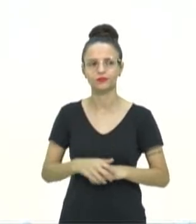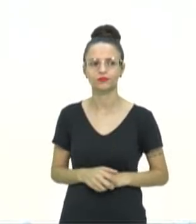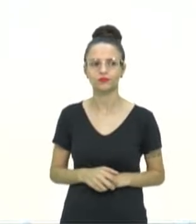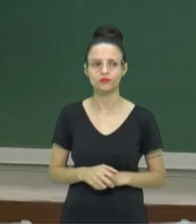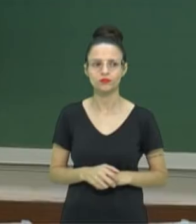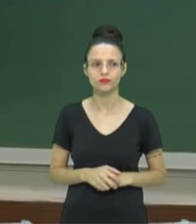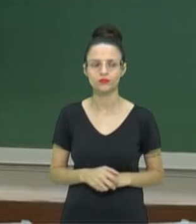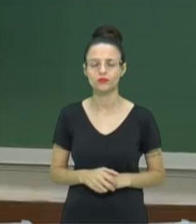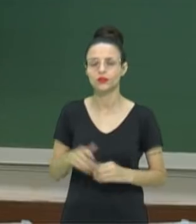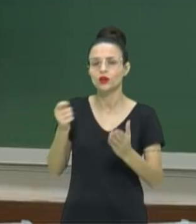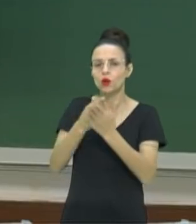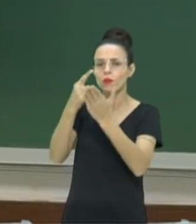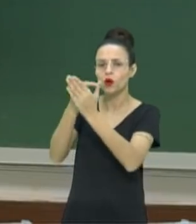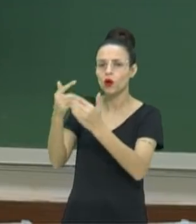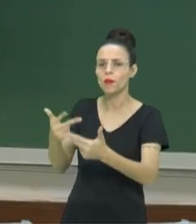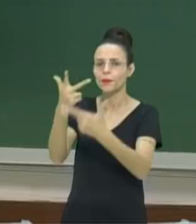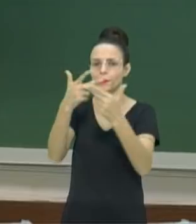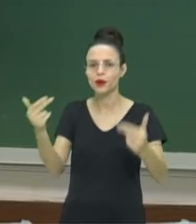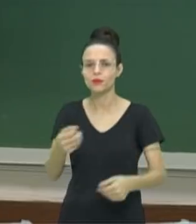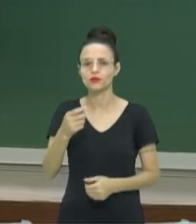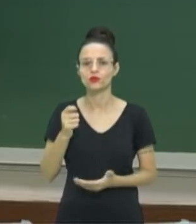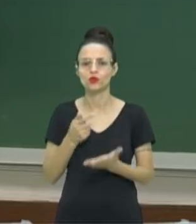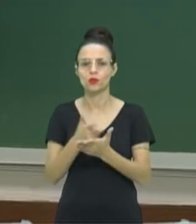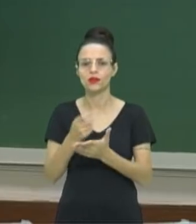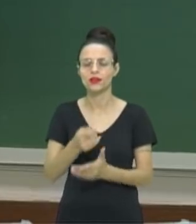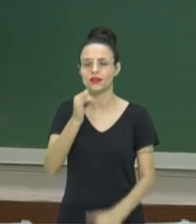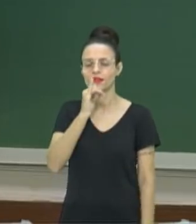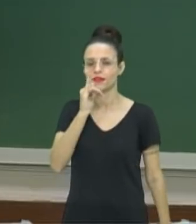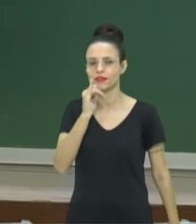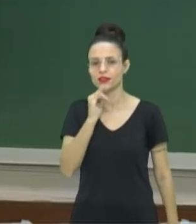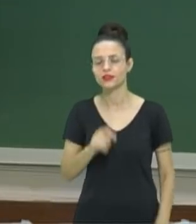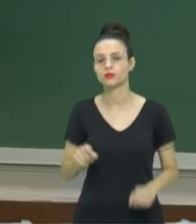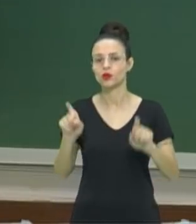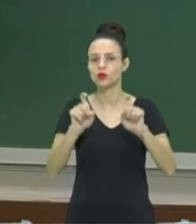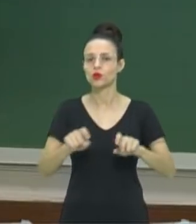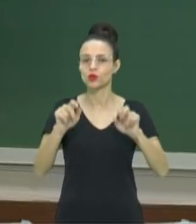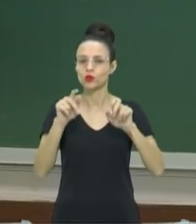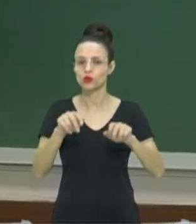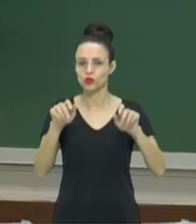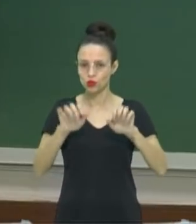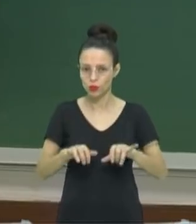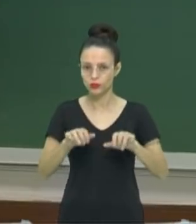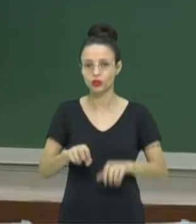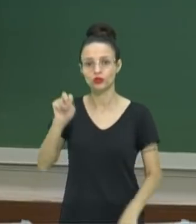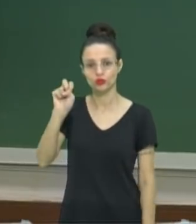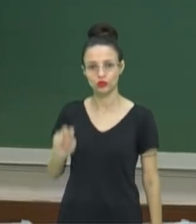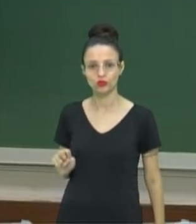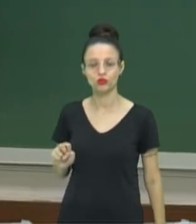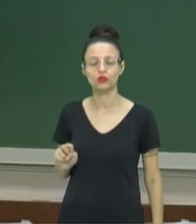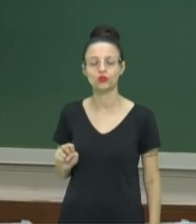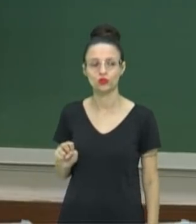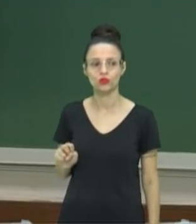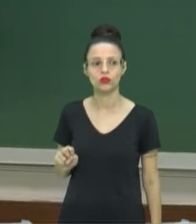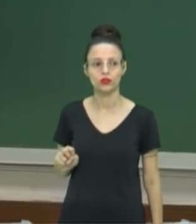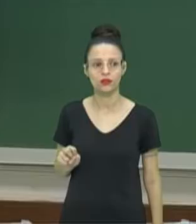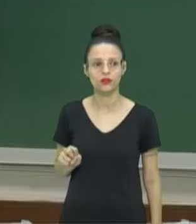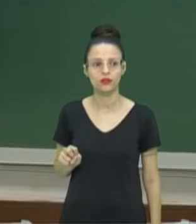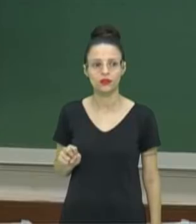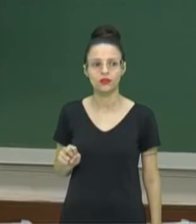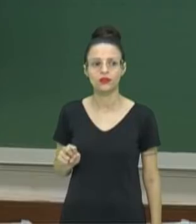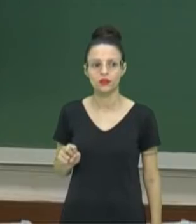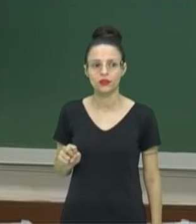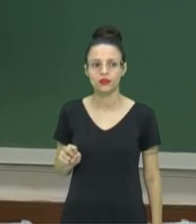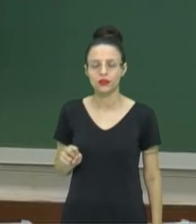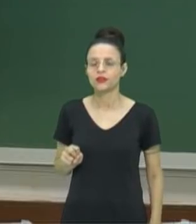Acesso a bens de consumo, então eu trouxe um exemplo aqui de microcomputador. Região sul, nós vamos ter ali né,